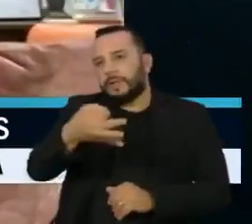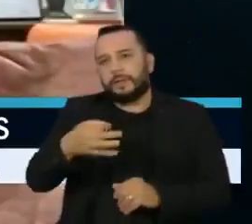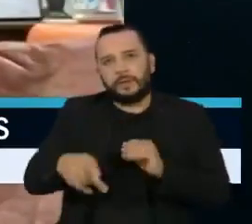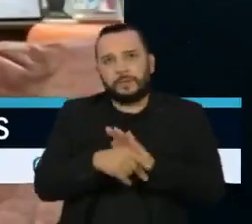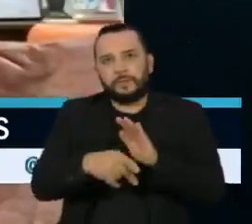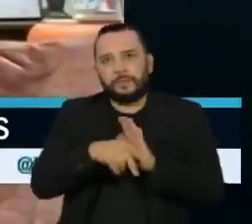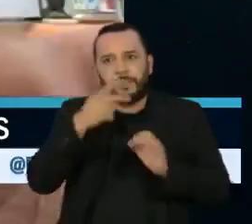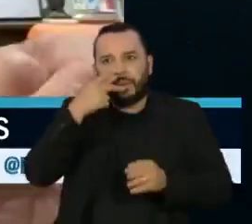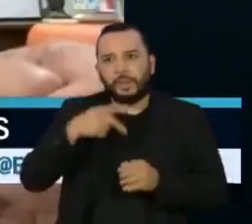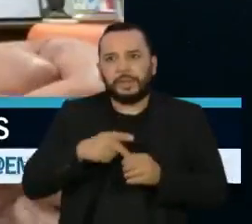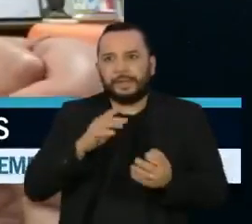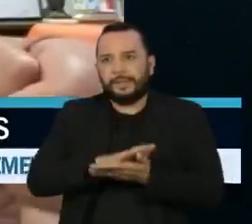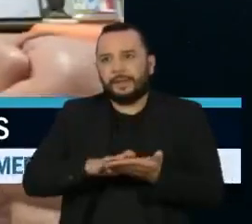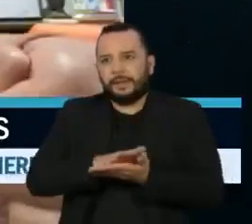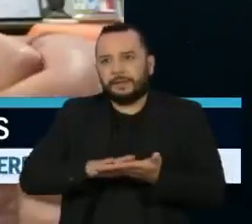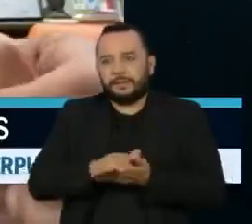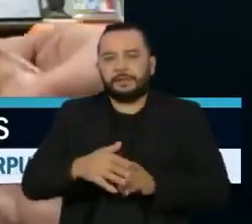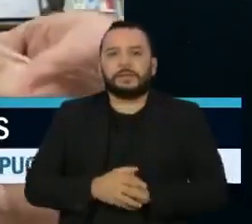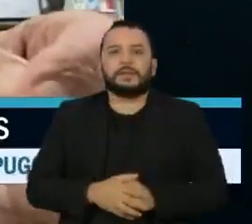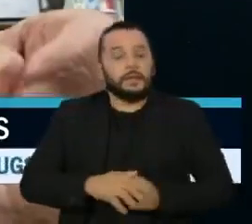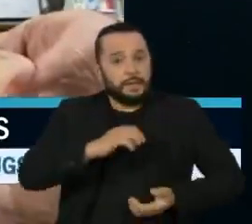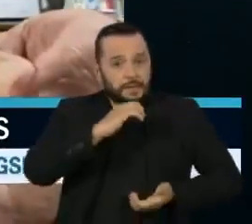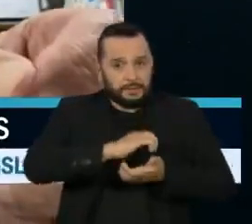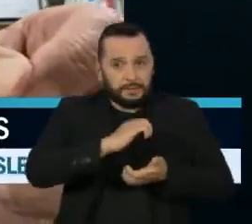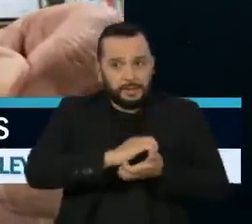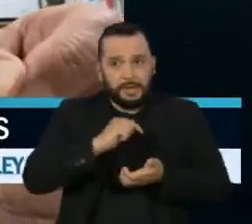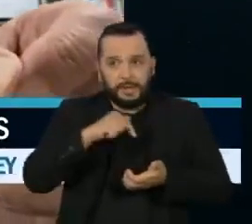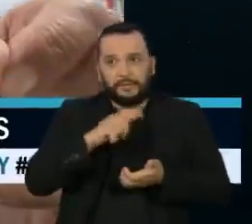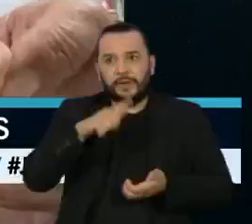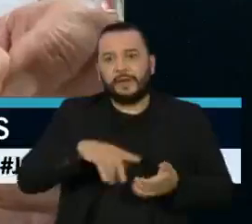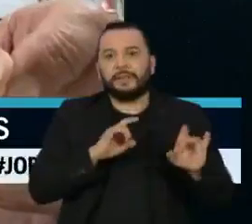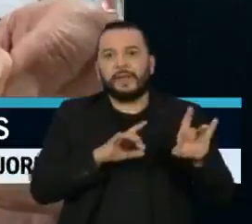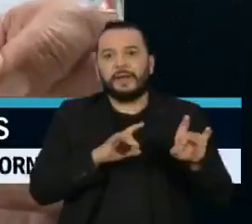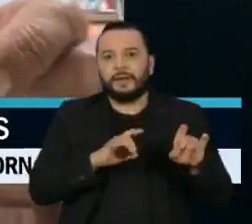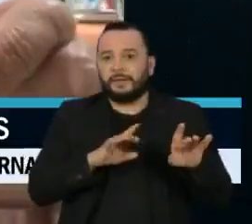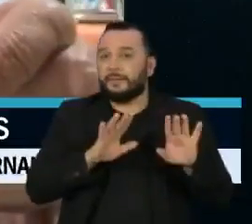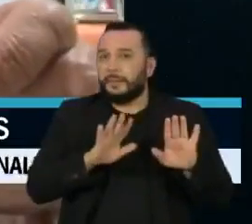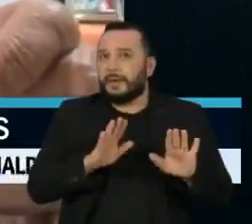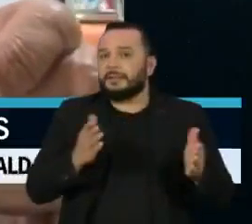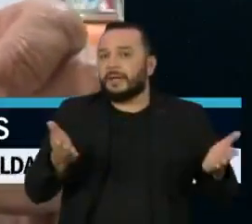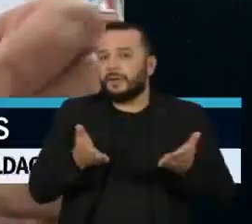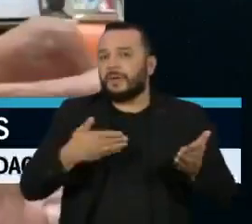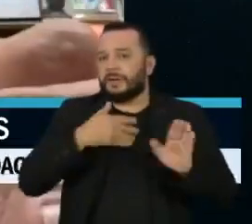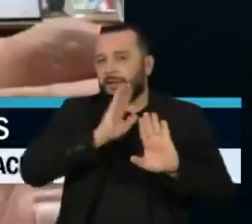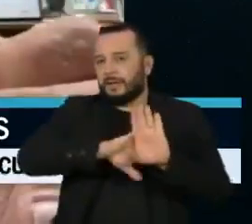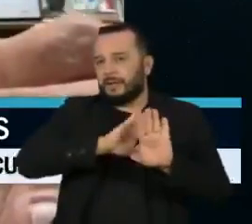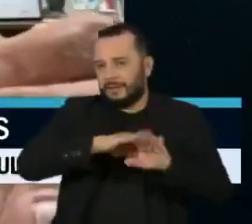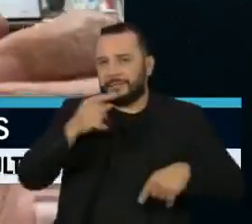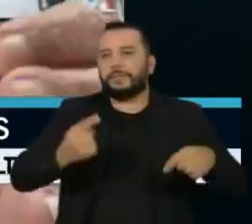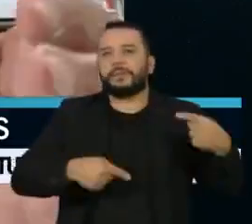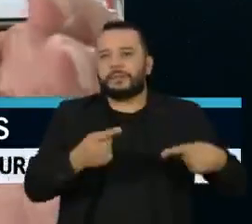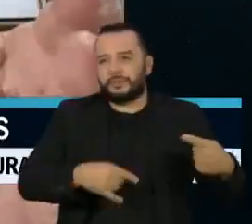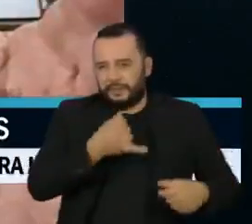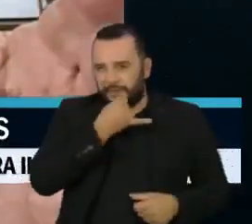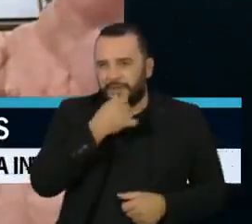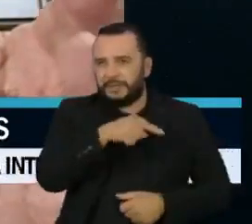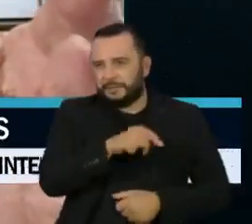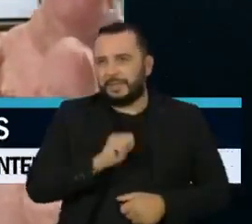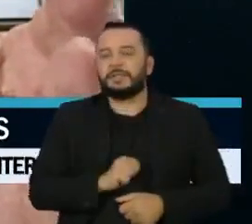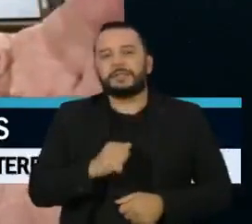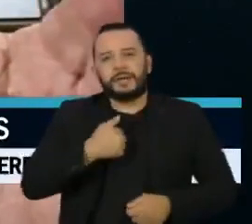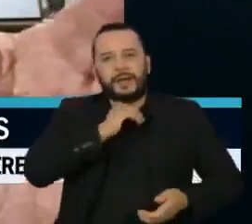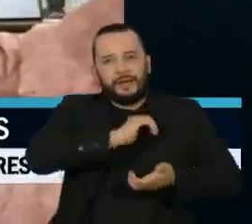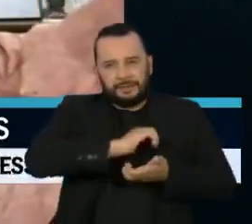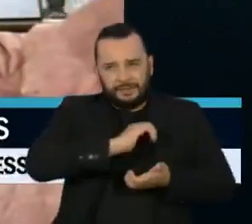de técnico, se transformou num tribunal político, infelizmente. O Supremo cada vez